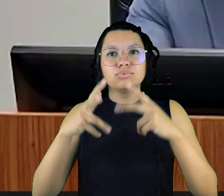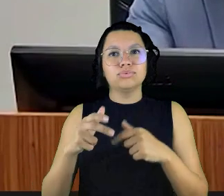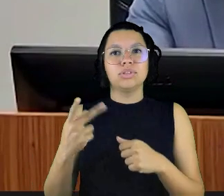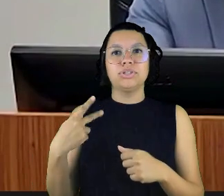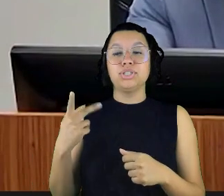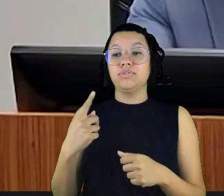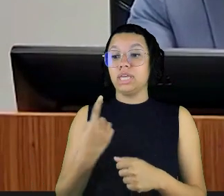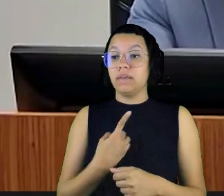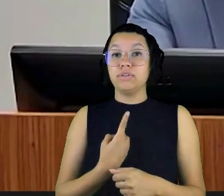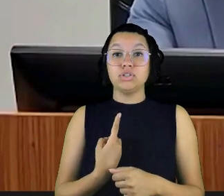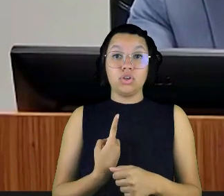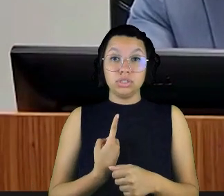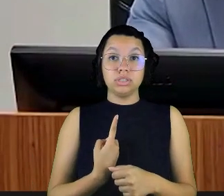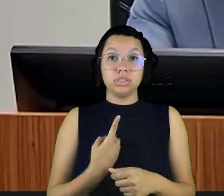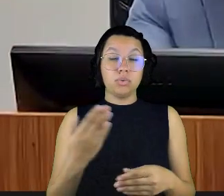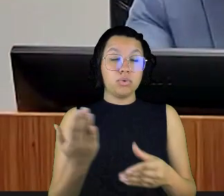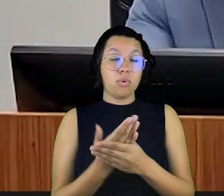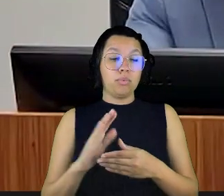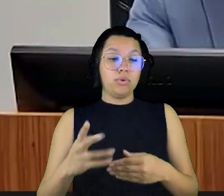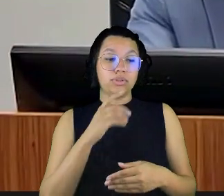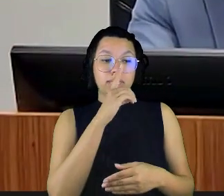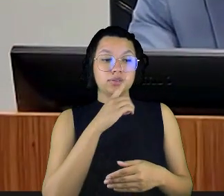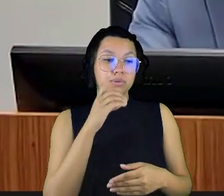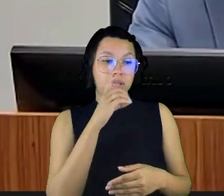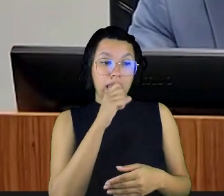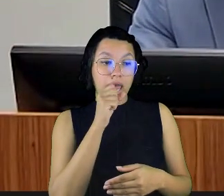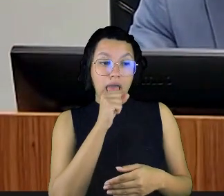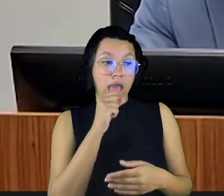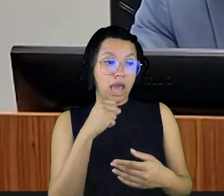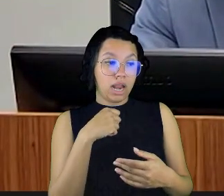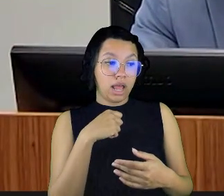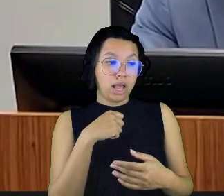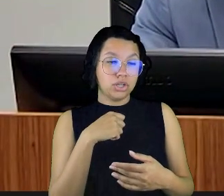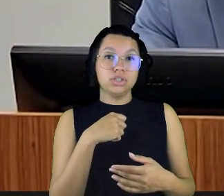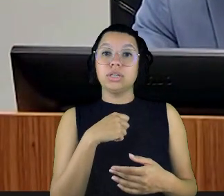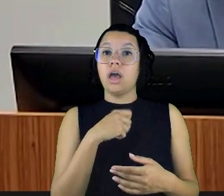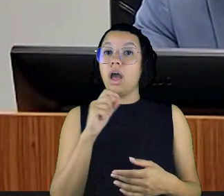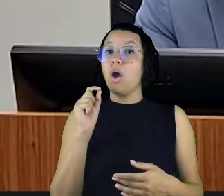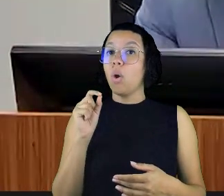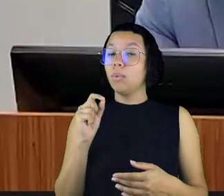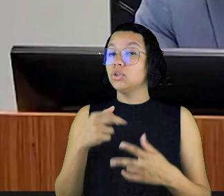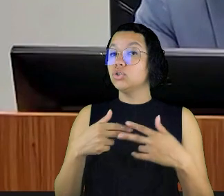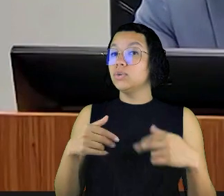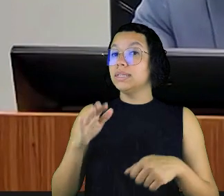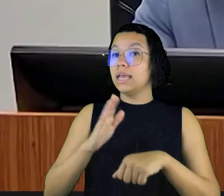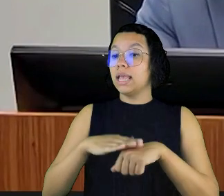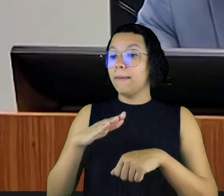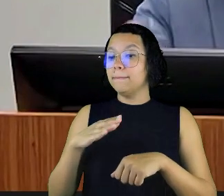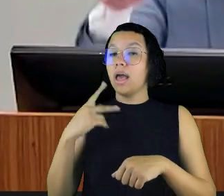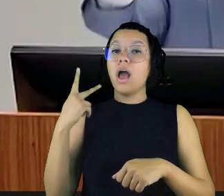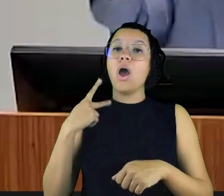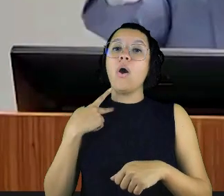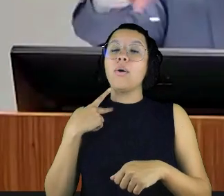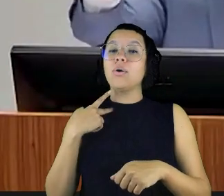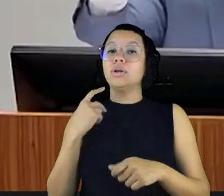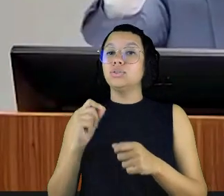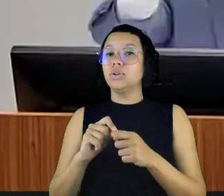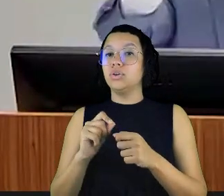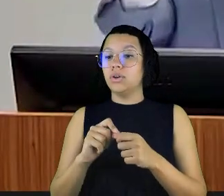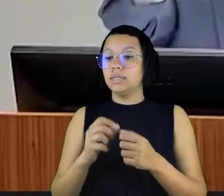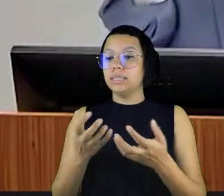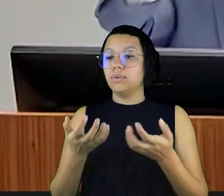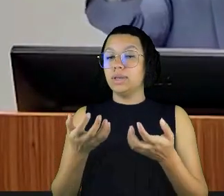que mais procurador despacha é: quero liquidar a apólice de seguro. Olha, aqui